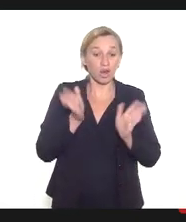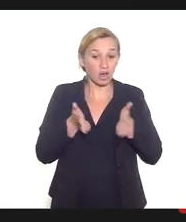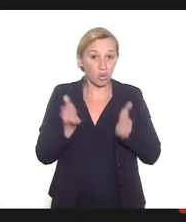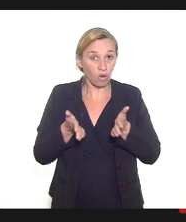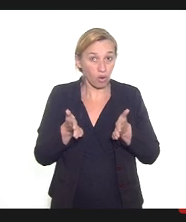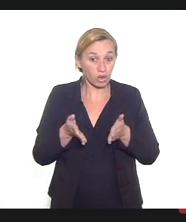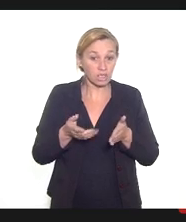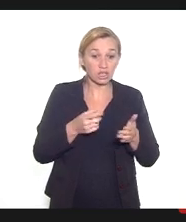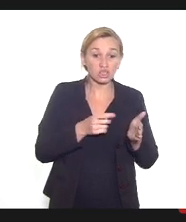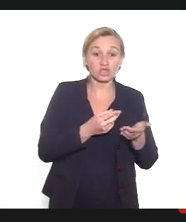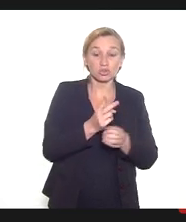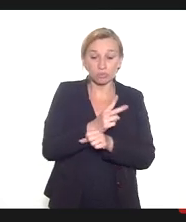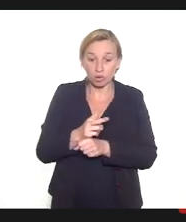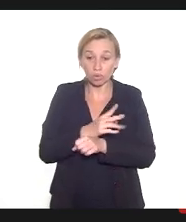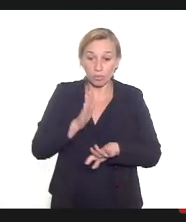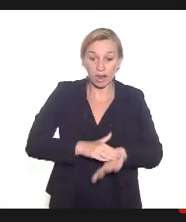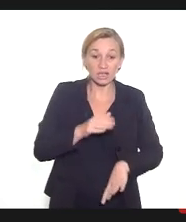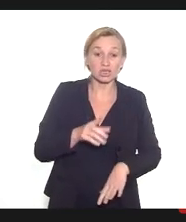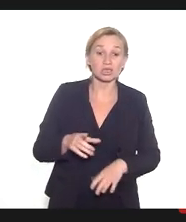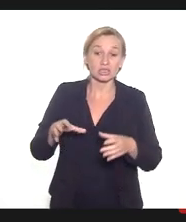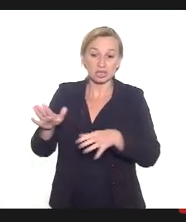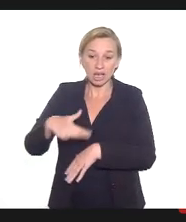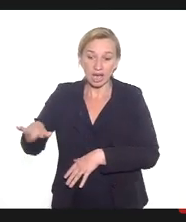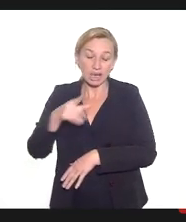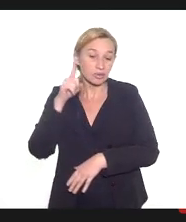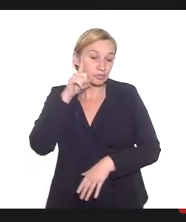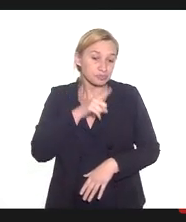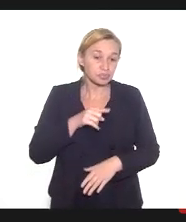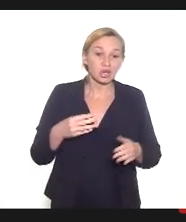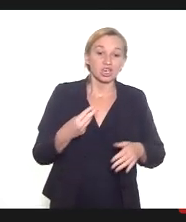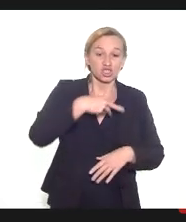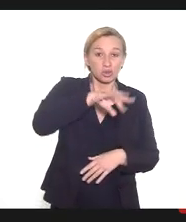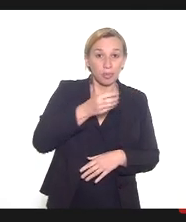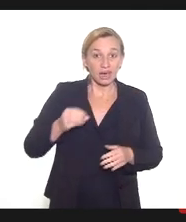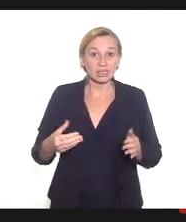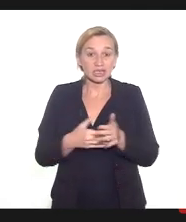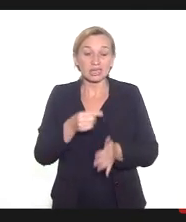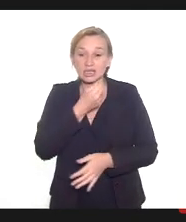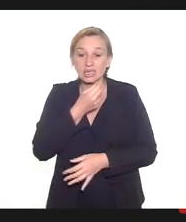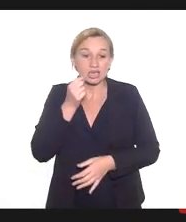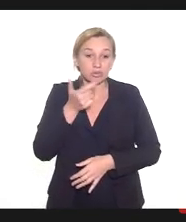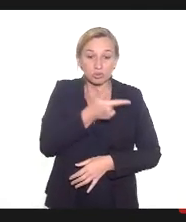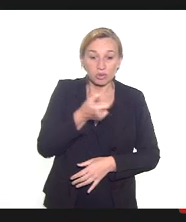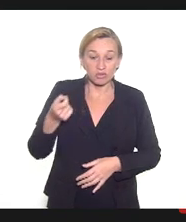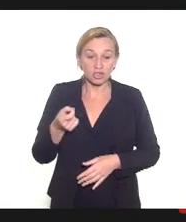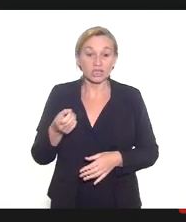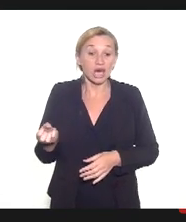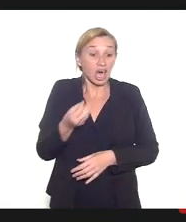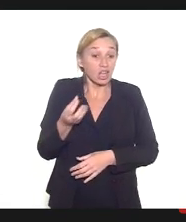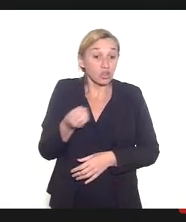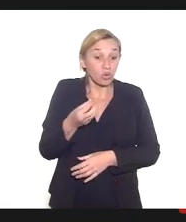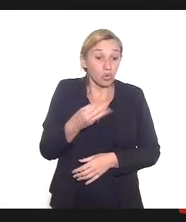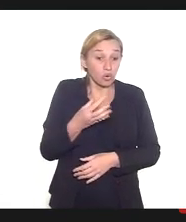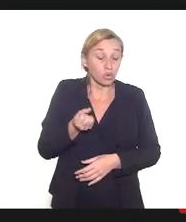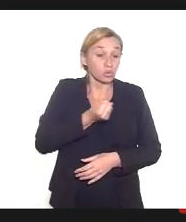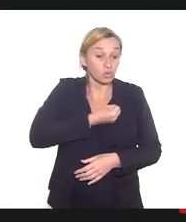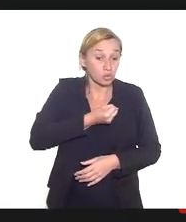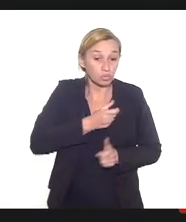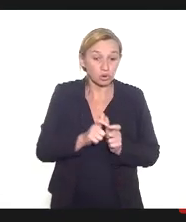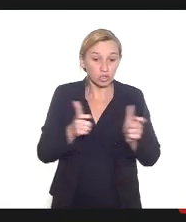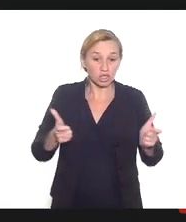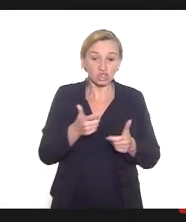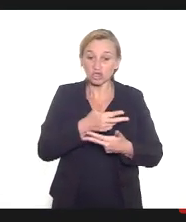vários centros norte-americanos é de Março a Setembro 2020 Esse estudo é recente tem mostrado maior risco